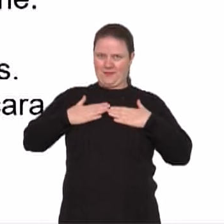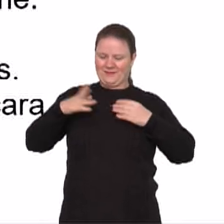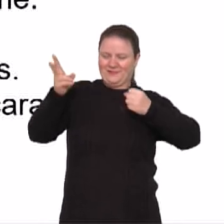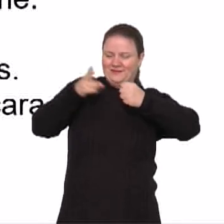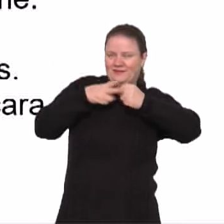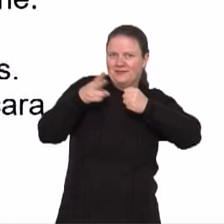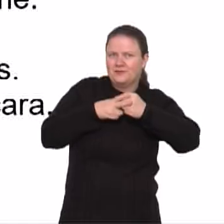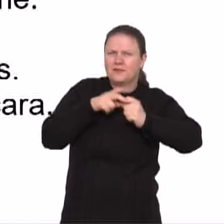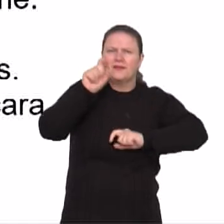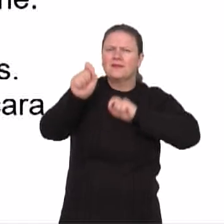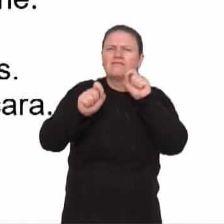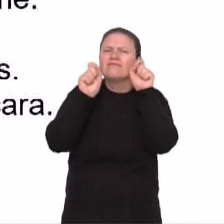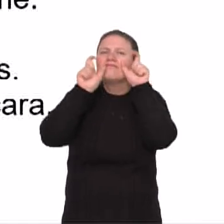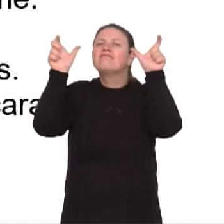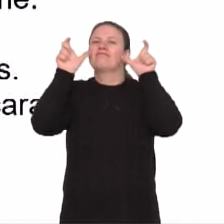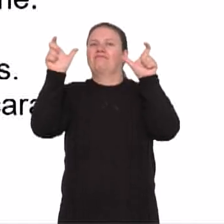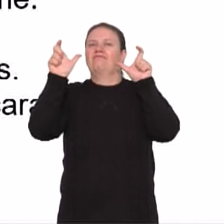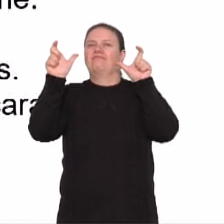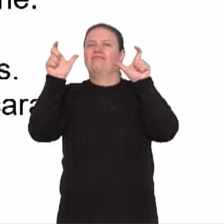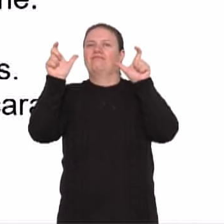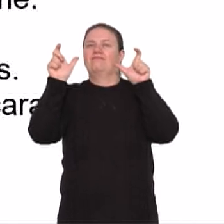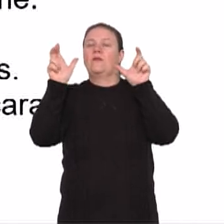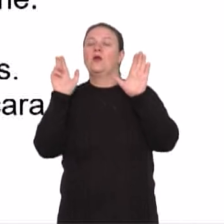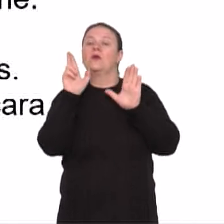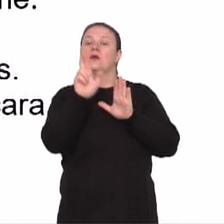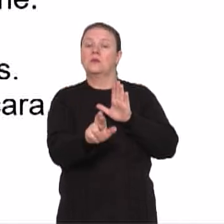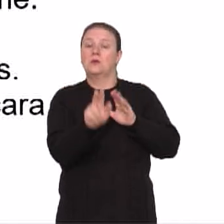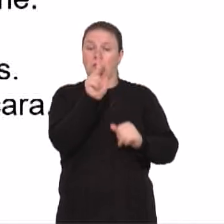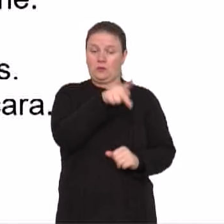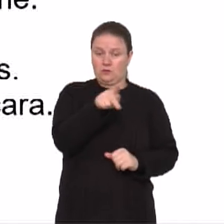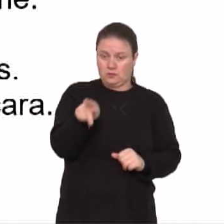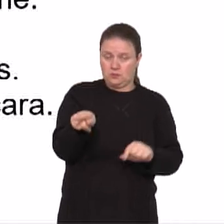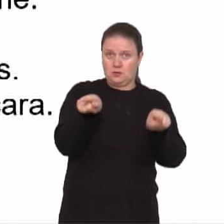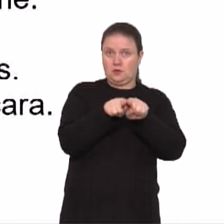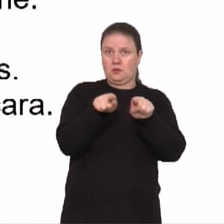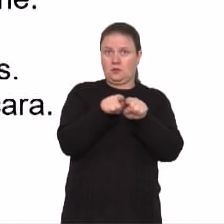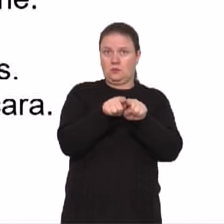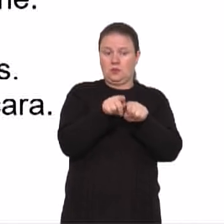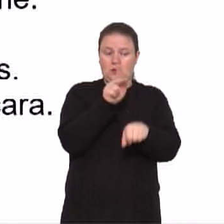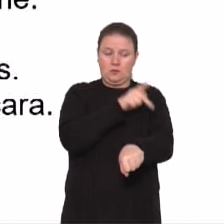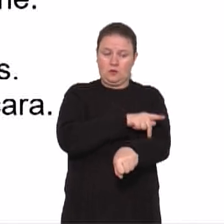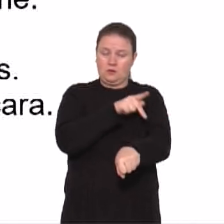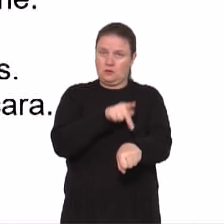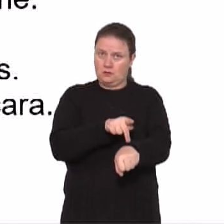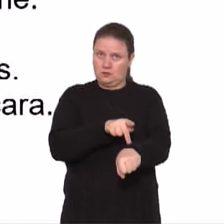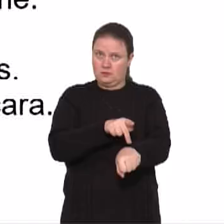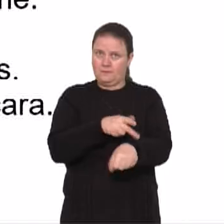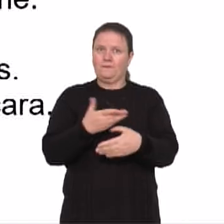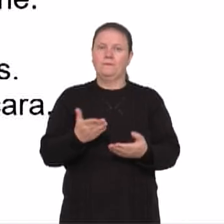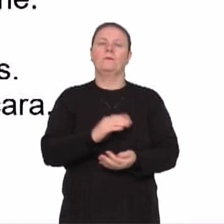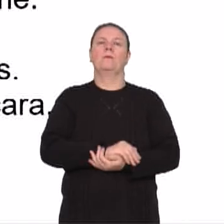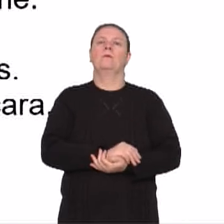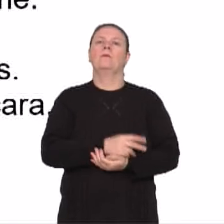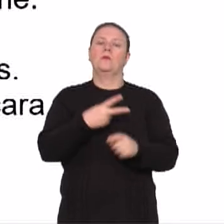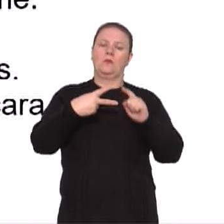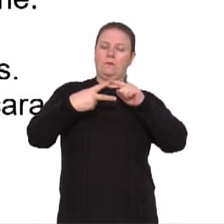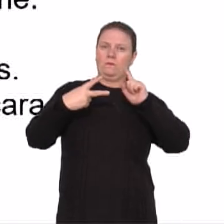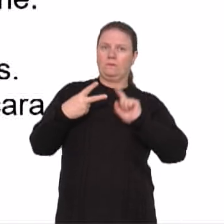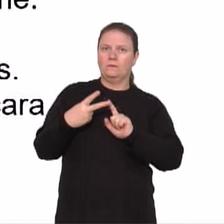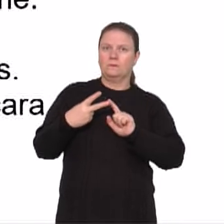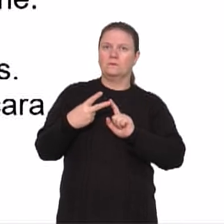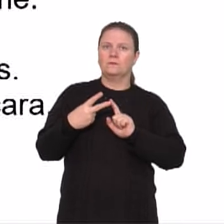sobre o cybercrime? Resposta, os professores e os pedagogos. Então, se eu tenho aqui dois núcleos, né, são